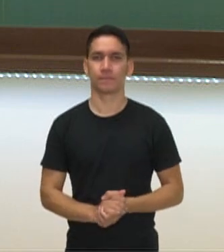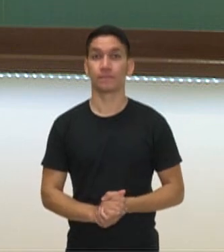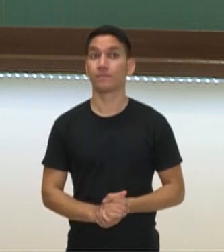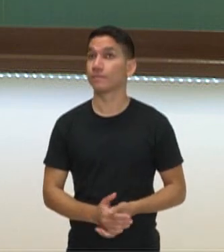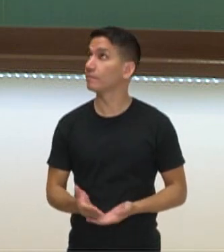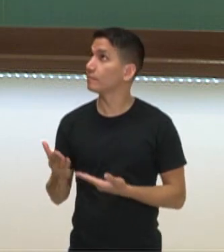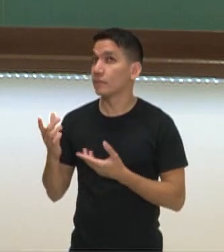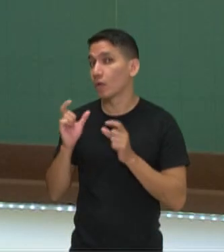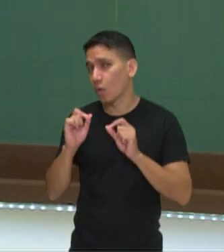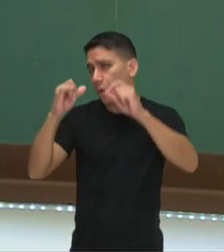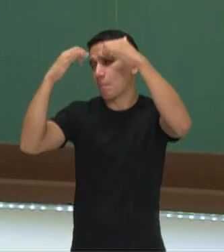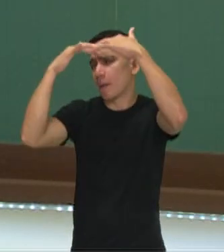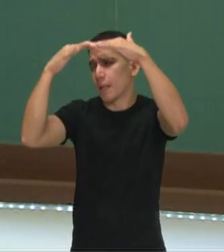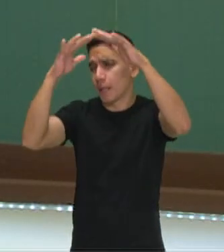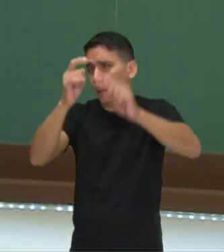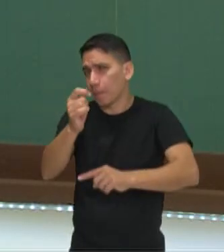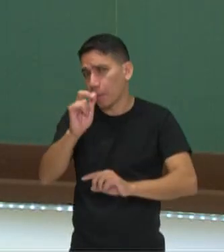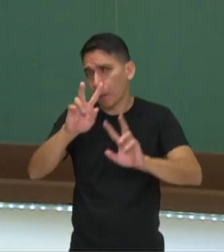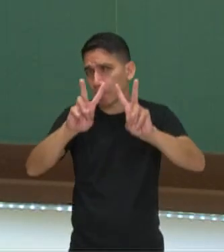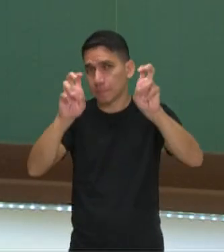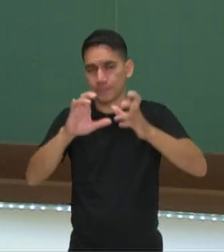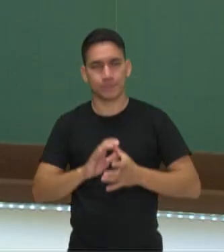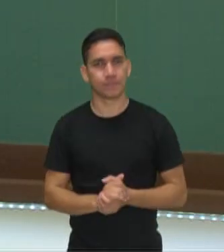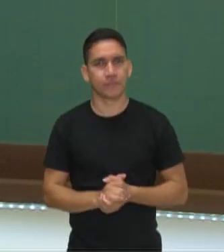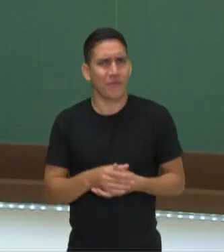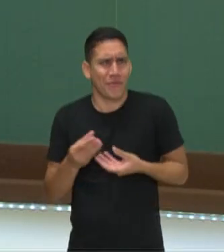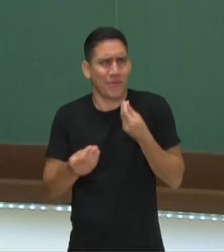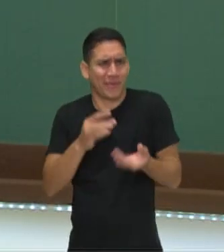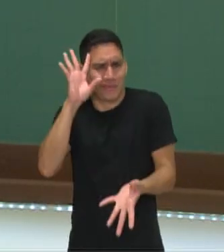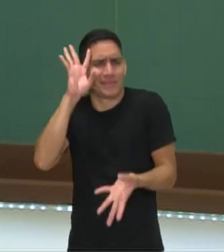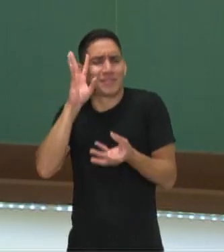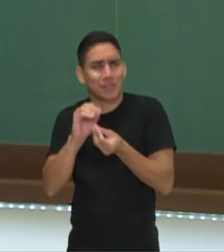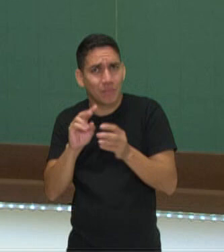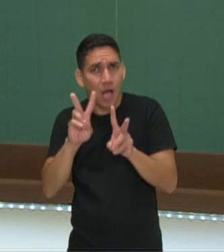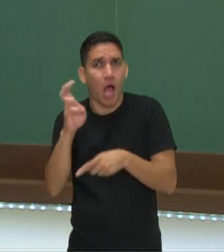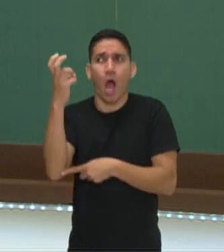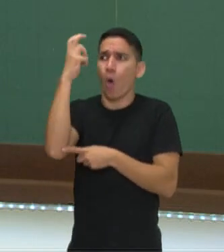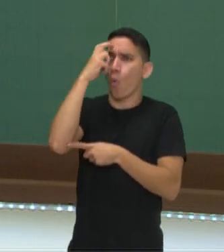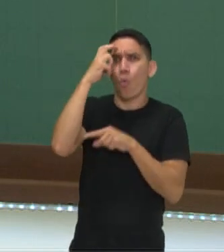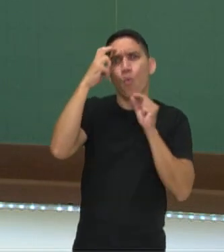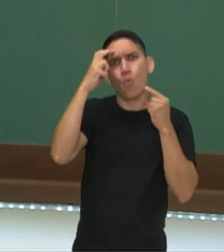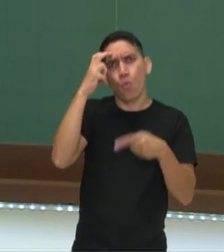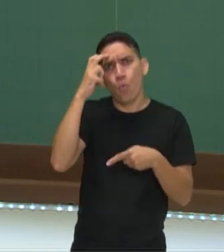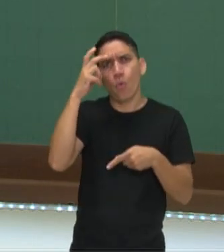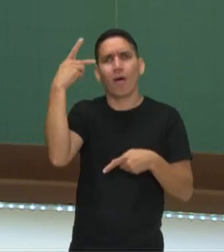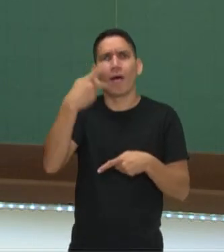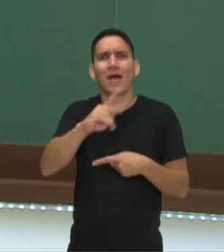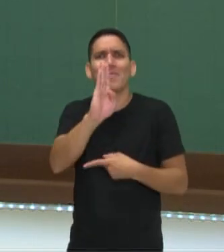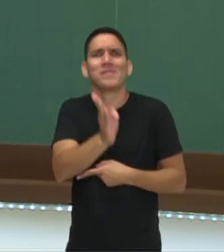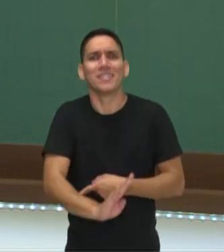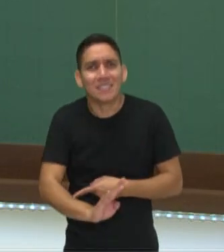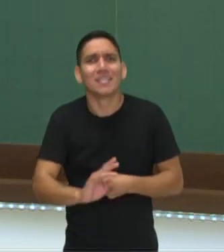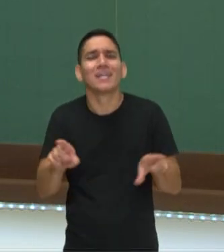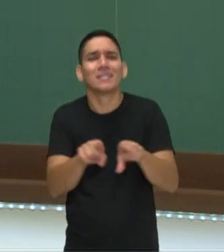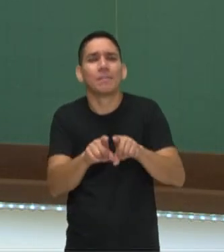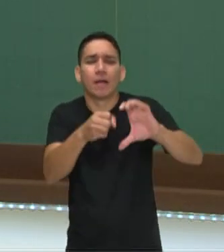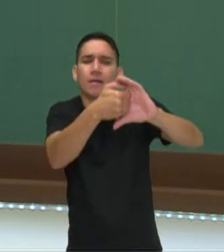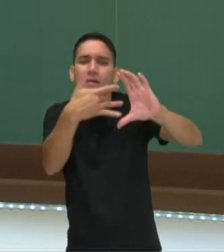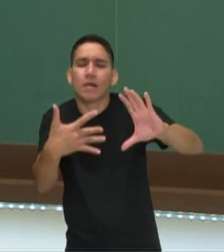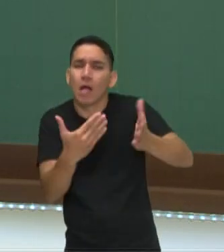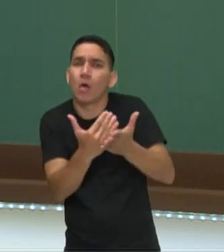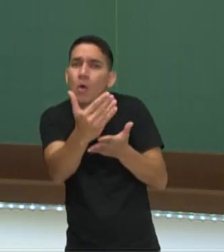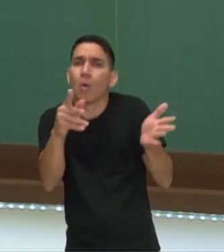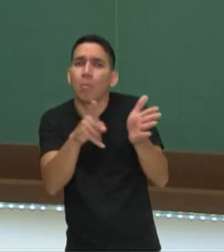Então aqui nós vamos refletir um pouquinho, né? Como que a gente pode entender a cultura brasileira e as suas características a